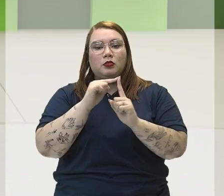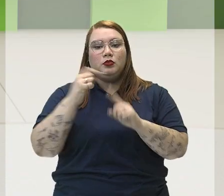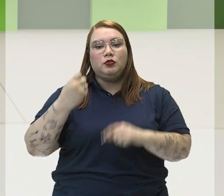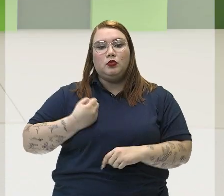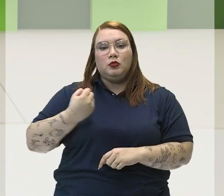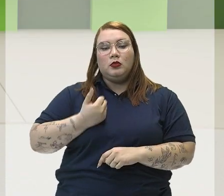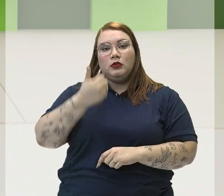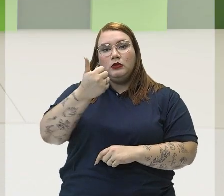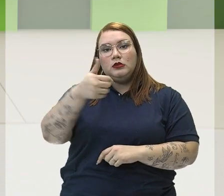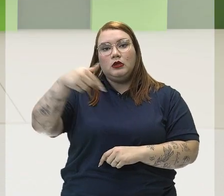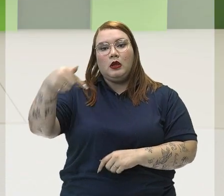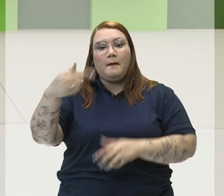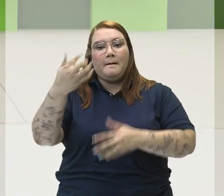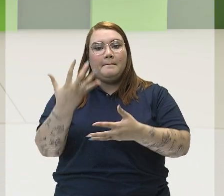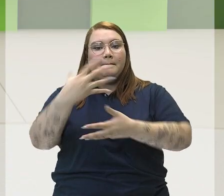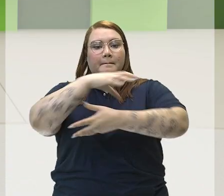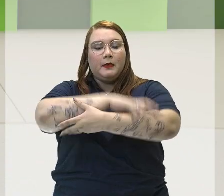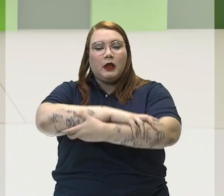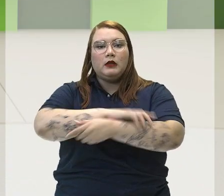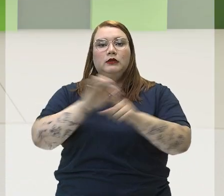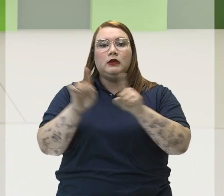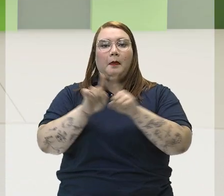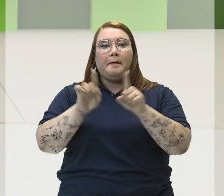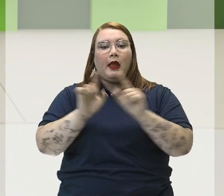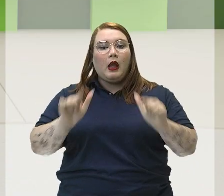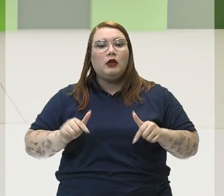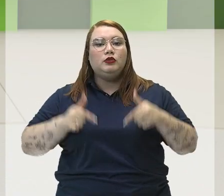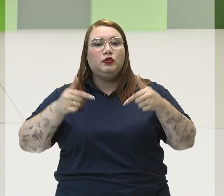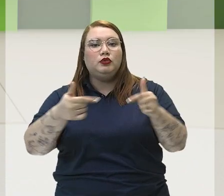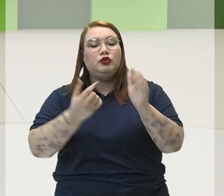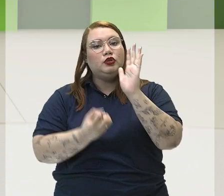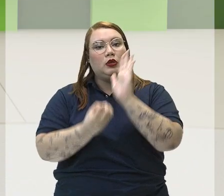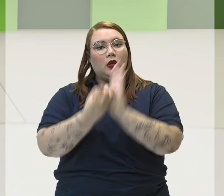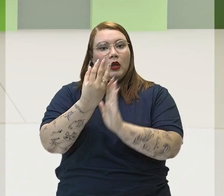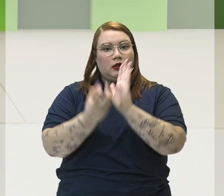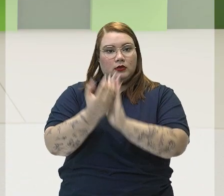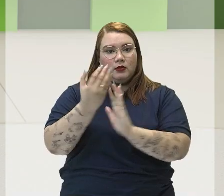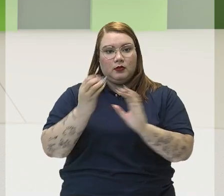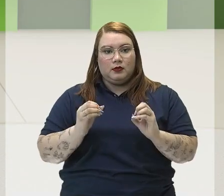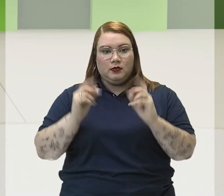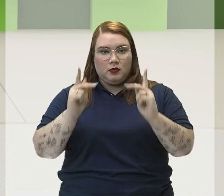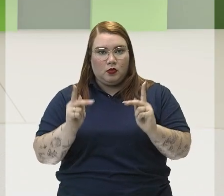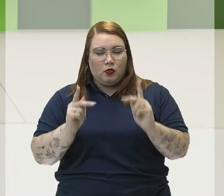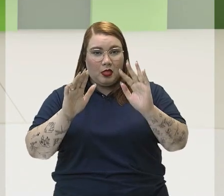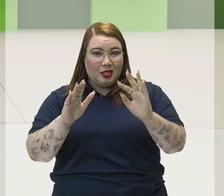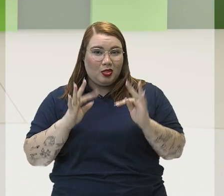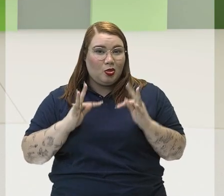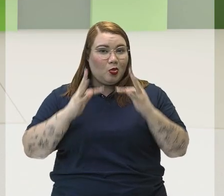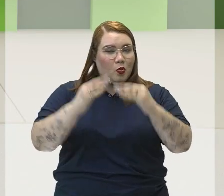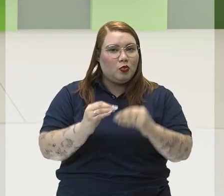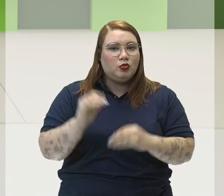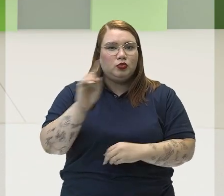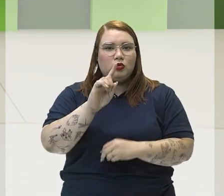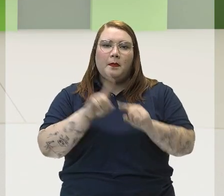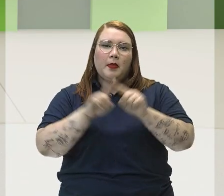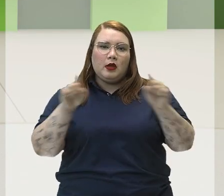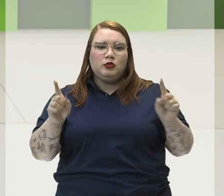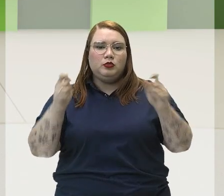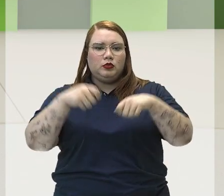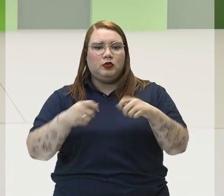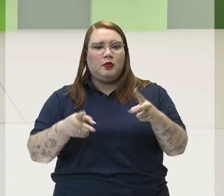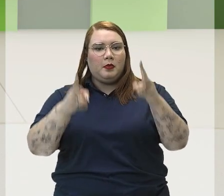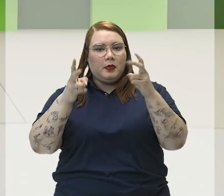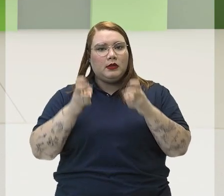17, parcerias e meios de implementação. Então, não apresentei todos, mas a gente pode observar ali que